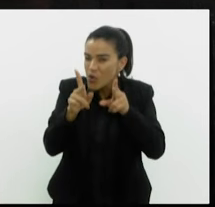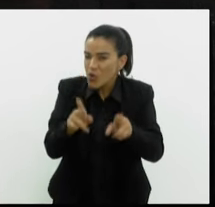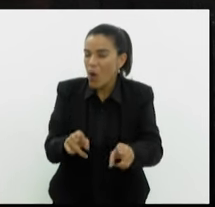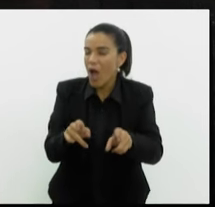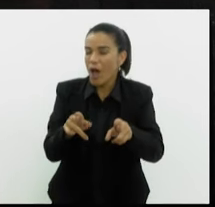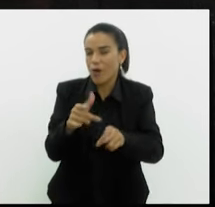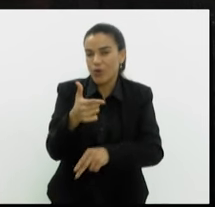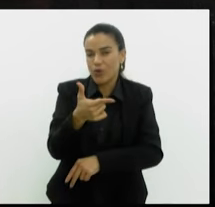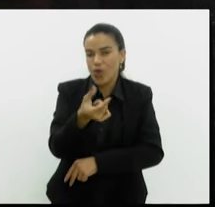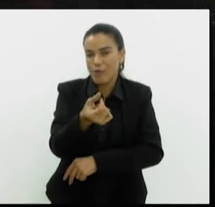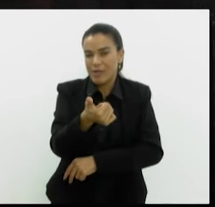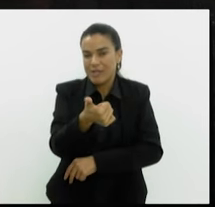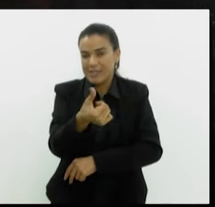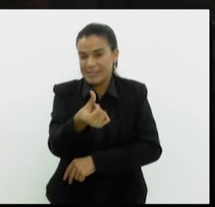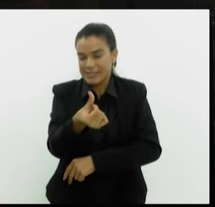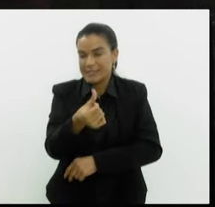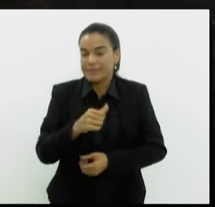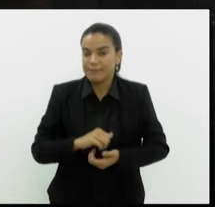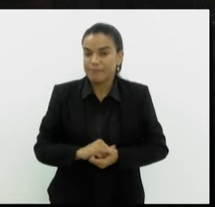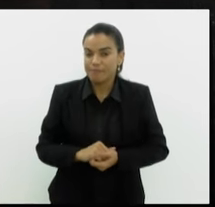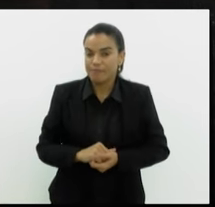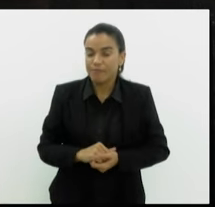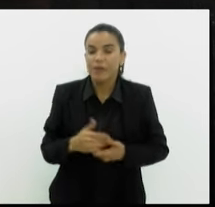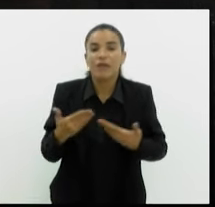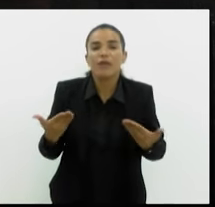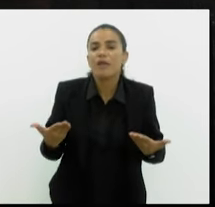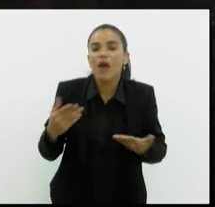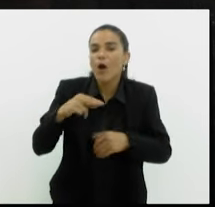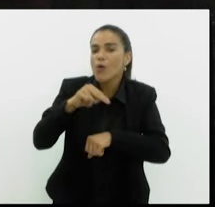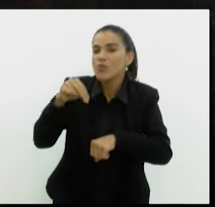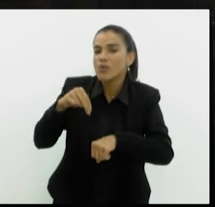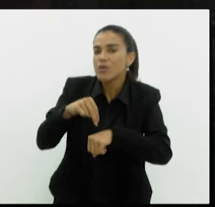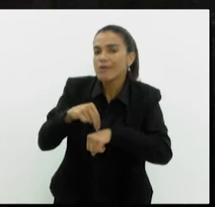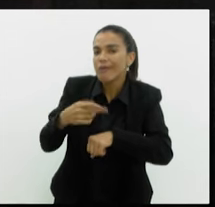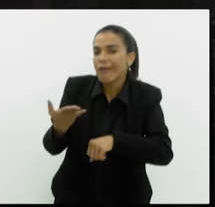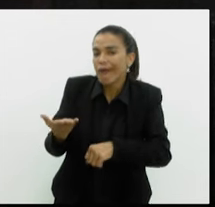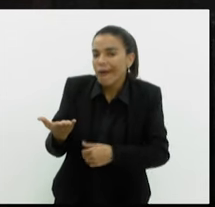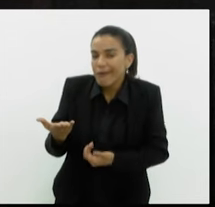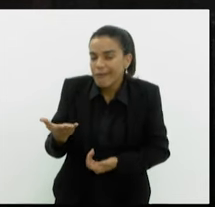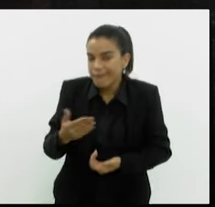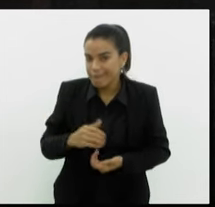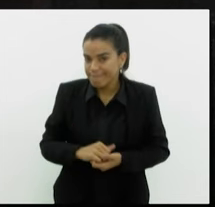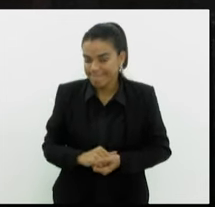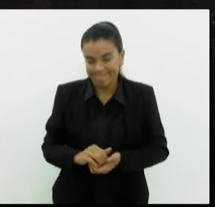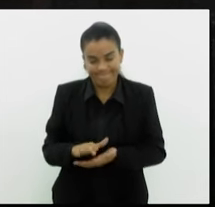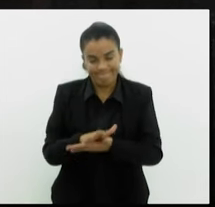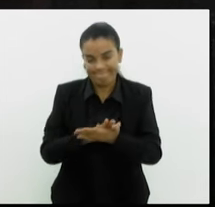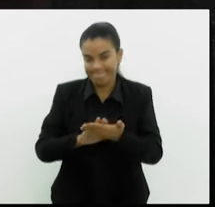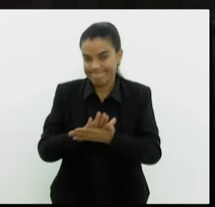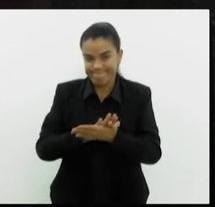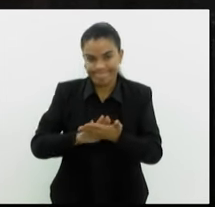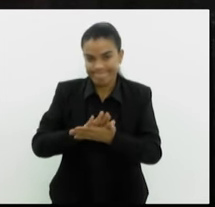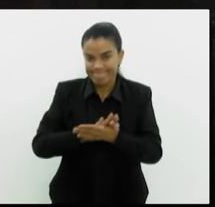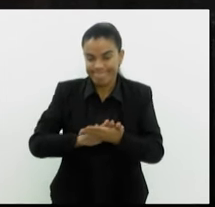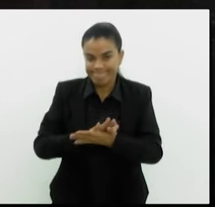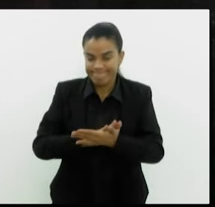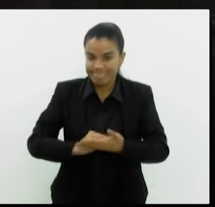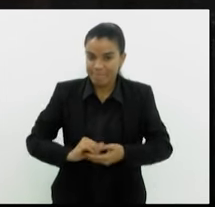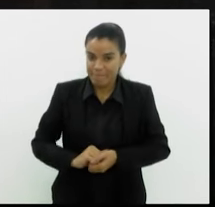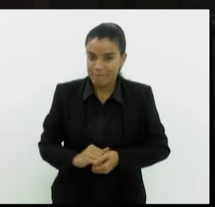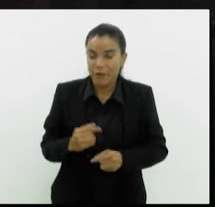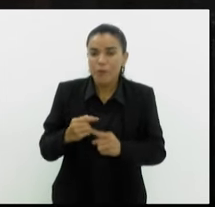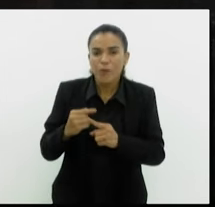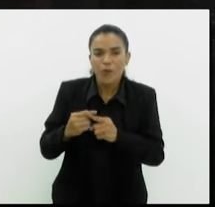em 2016. E o que ganha a União com isso, senhor presidente? Nada. Por que ela